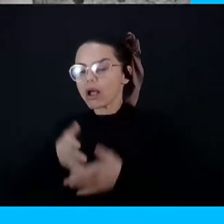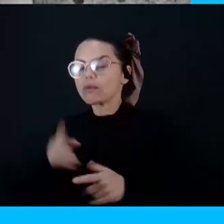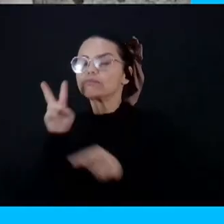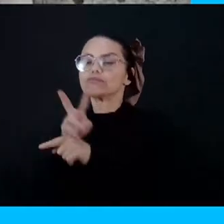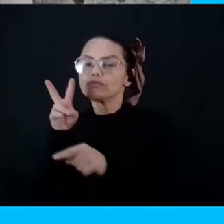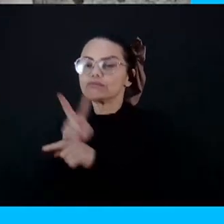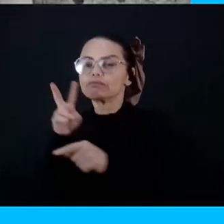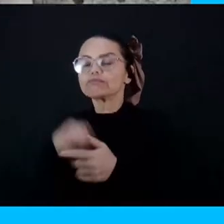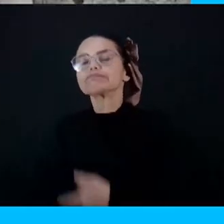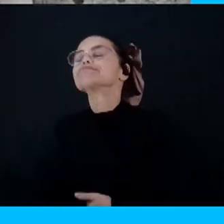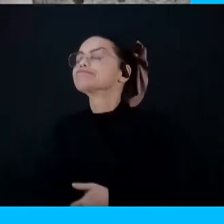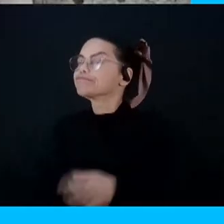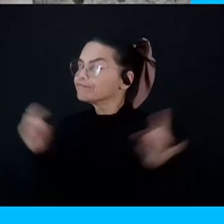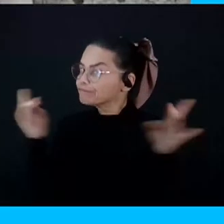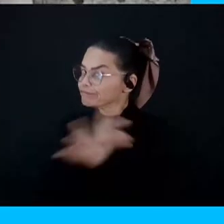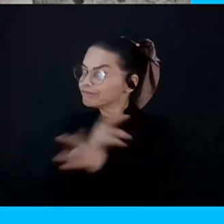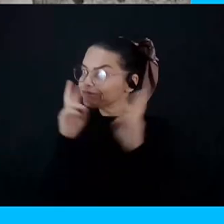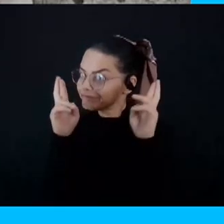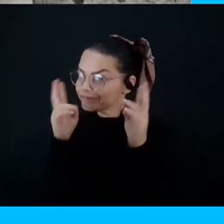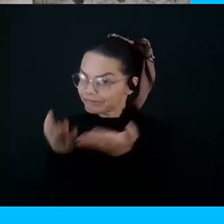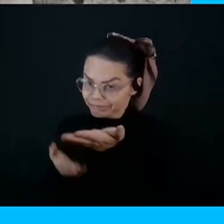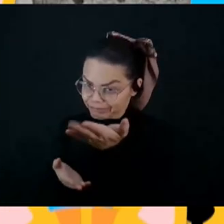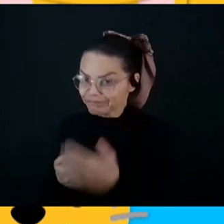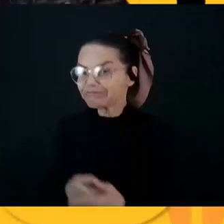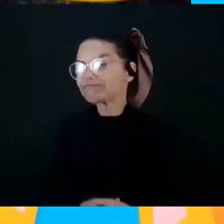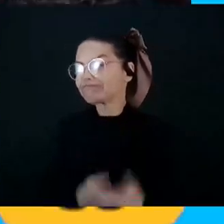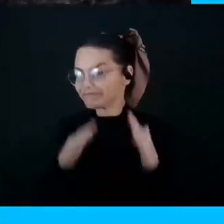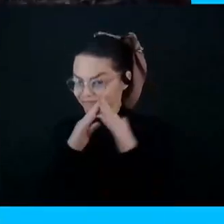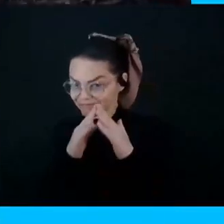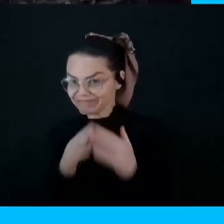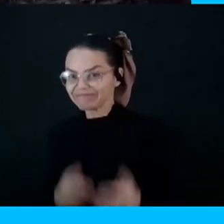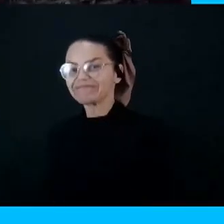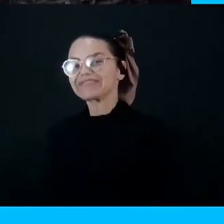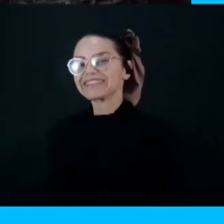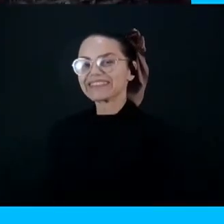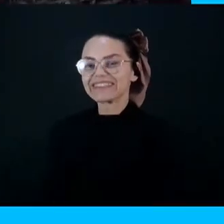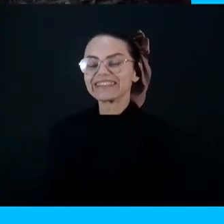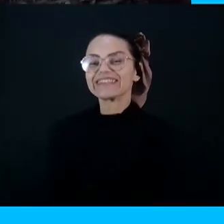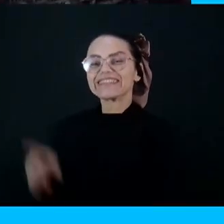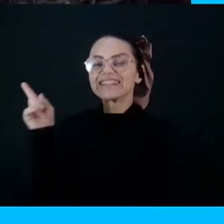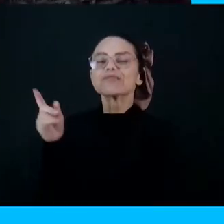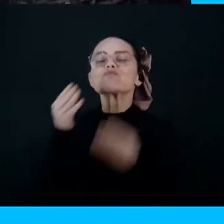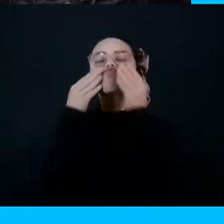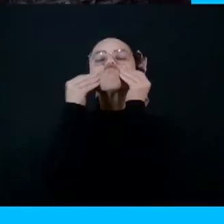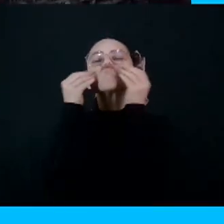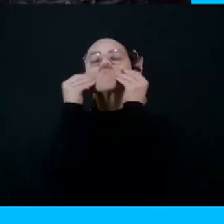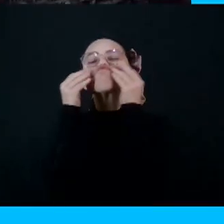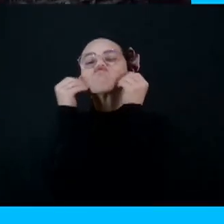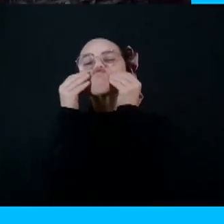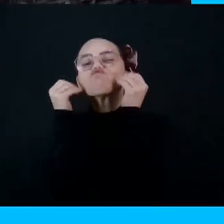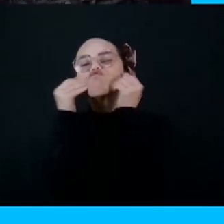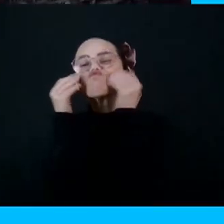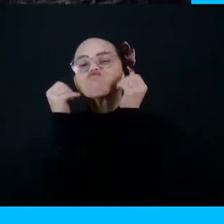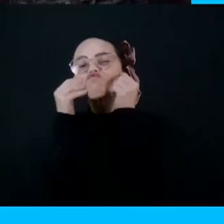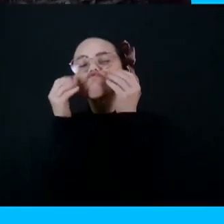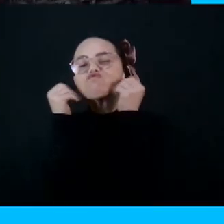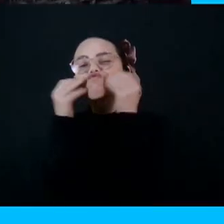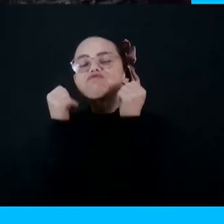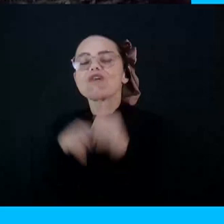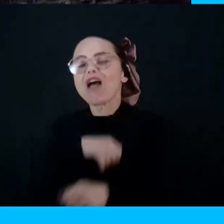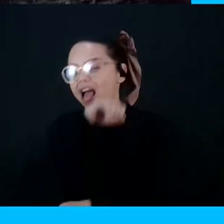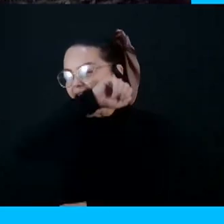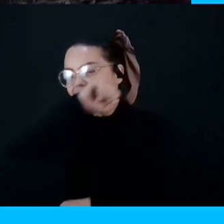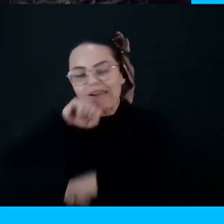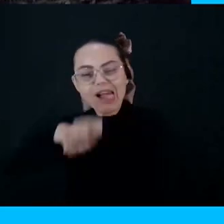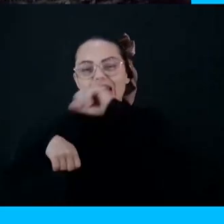está prontinha para ir para a sua casa. Olha só que belezinha é a Bela, uma gatinha de